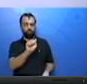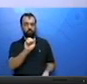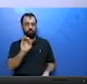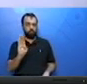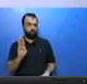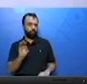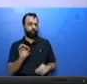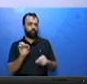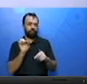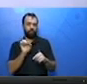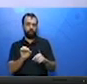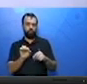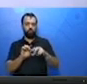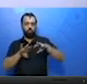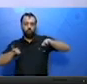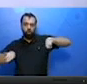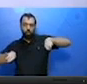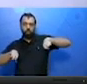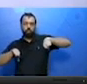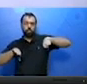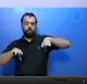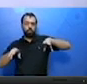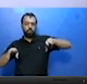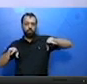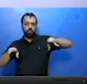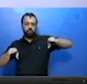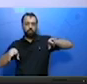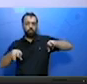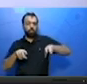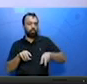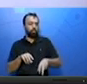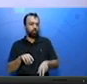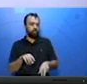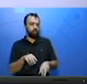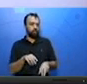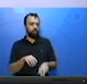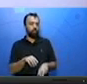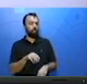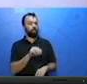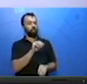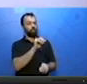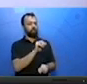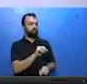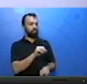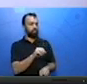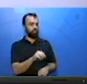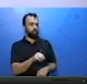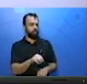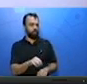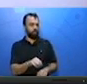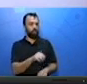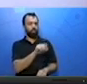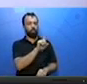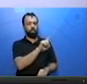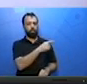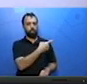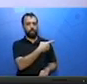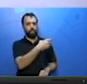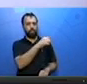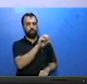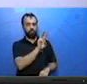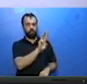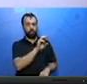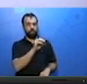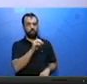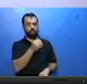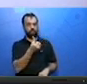M, esse aqui, tem extremidades do ponto A, menos 3 e 6, e o ponto B, 5 e